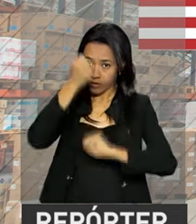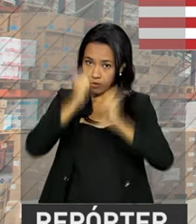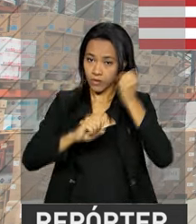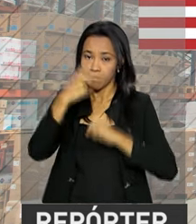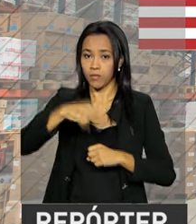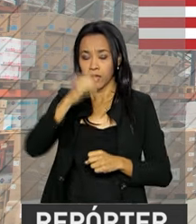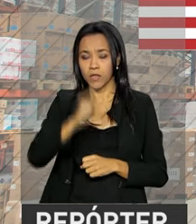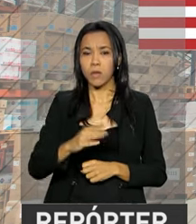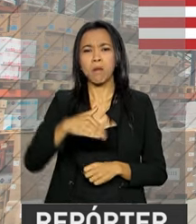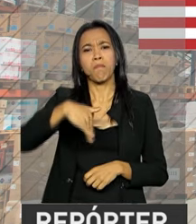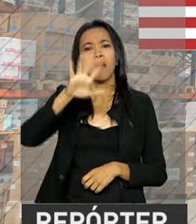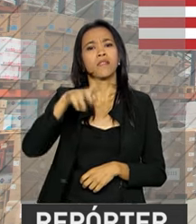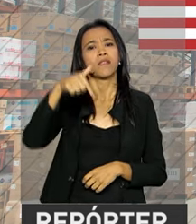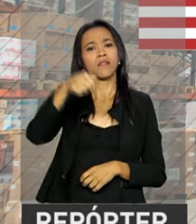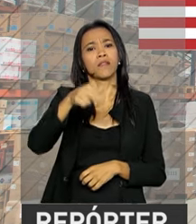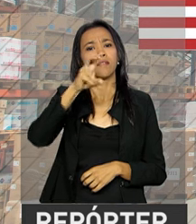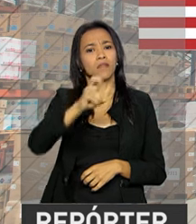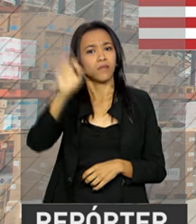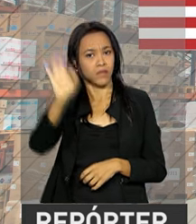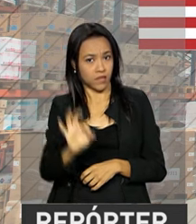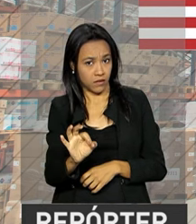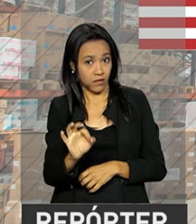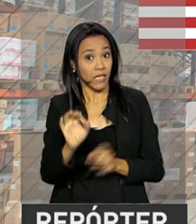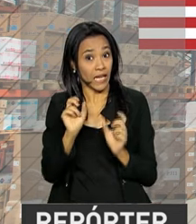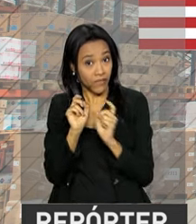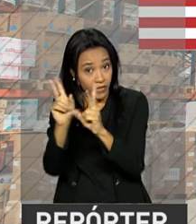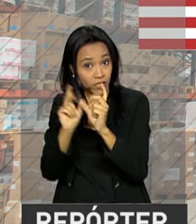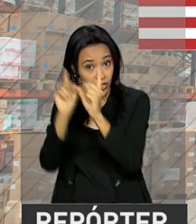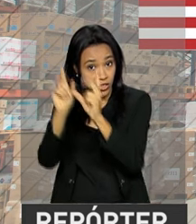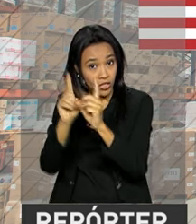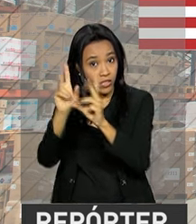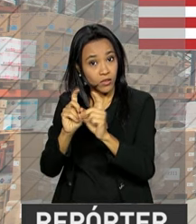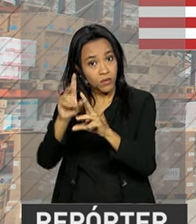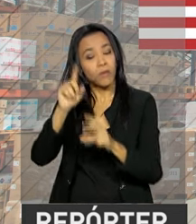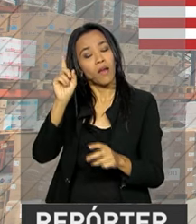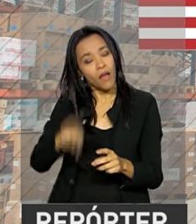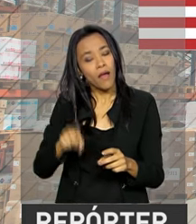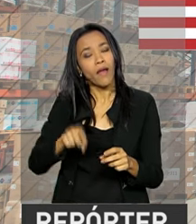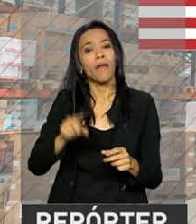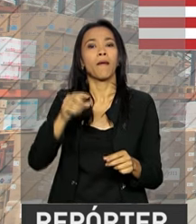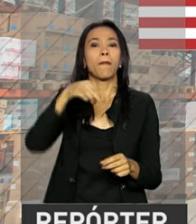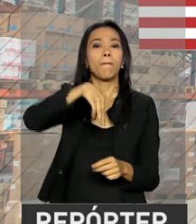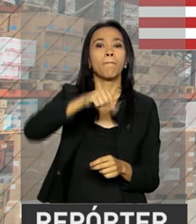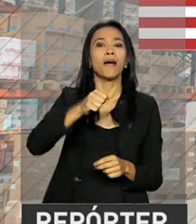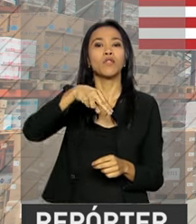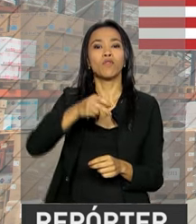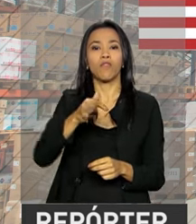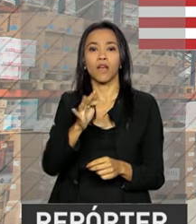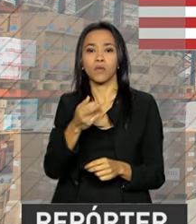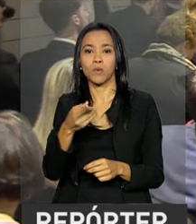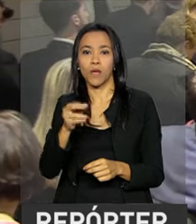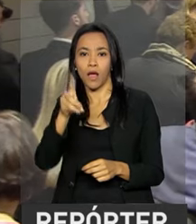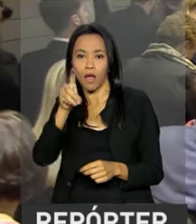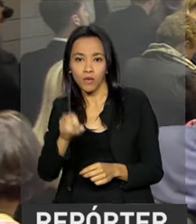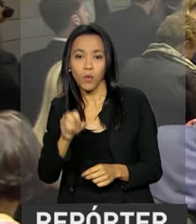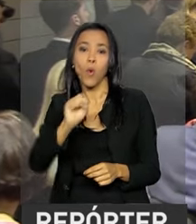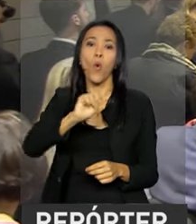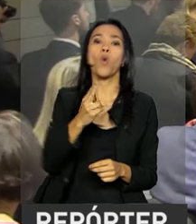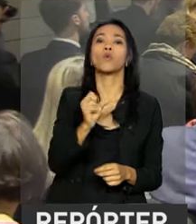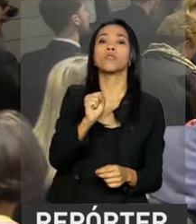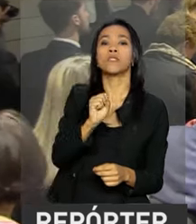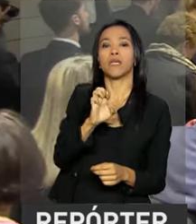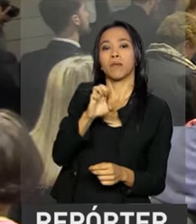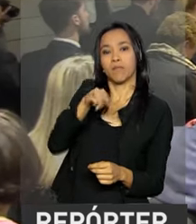de 75% de tudo que é vendido para o país é manufaturado ou semimanufaturado e para que